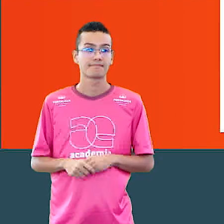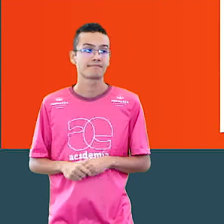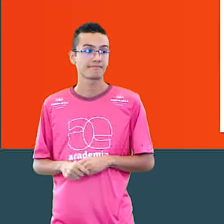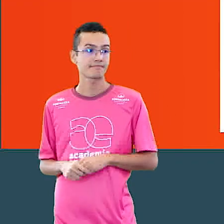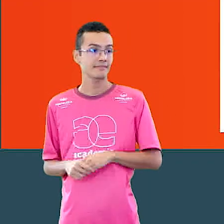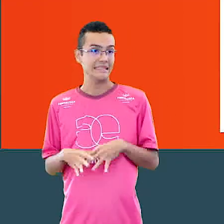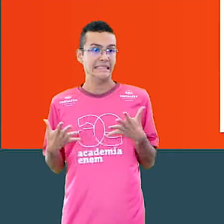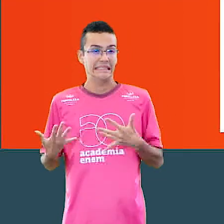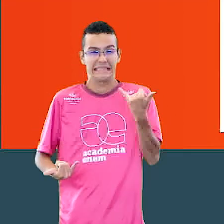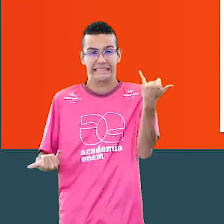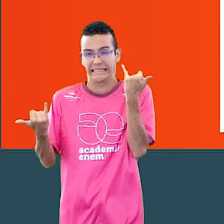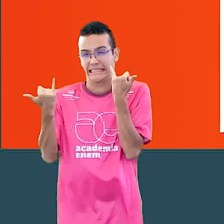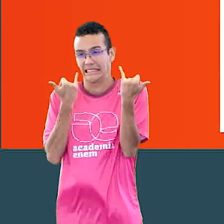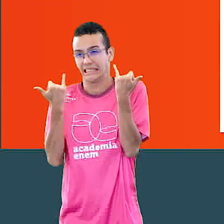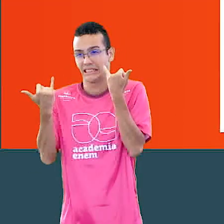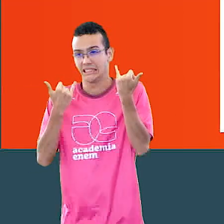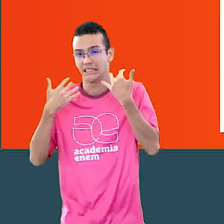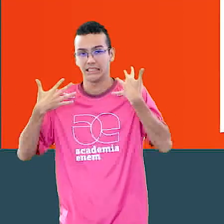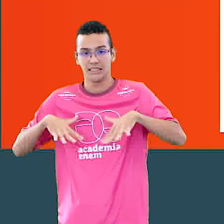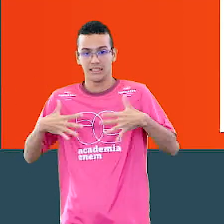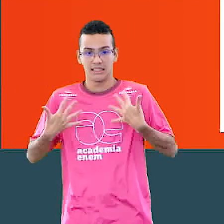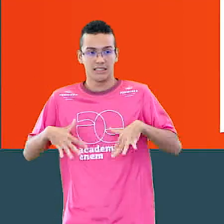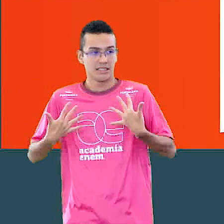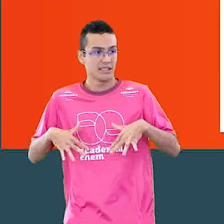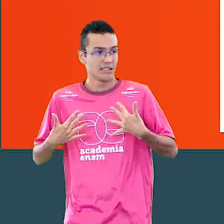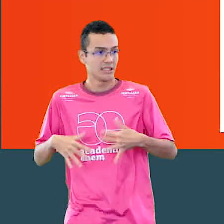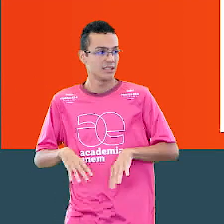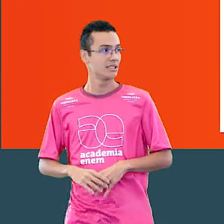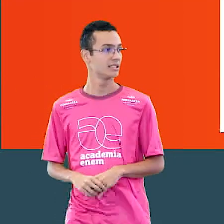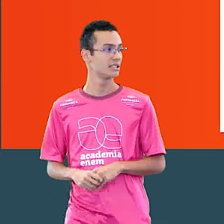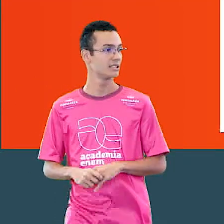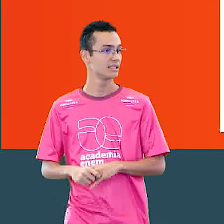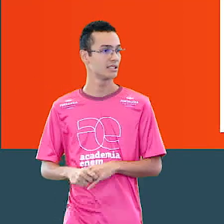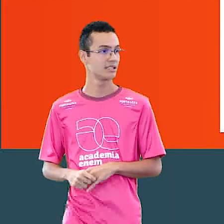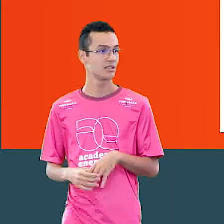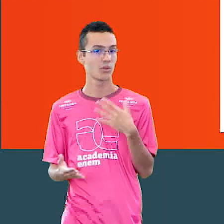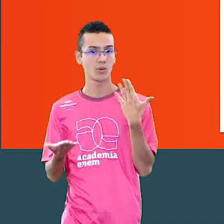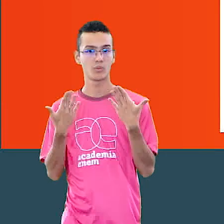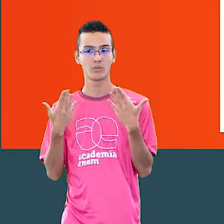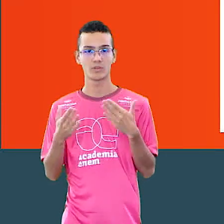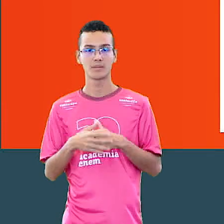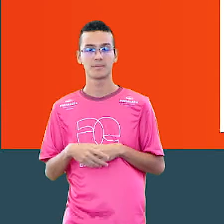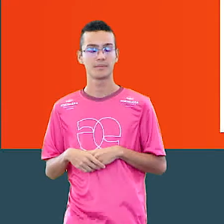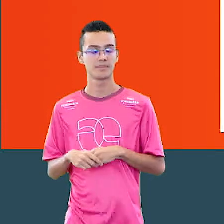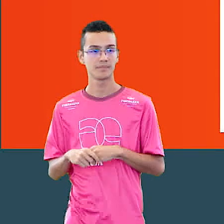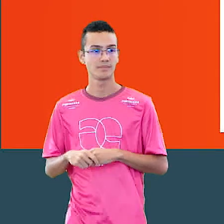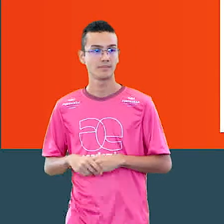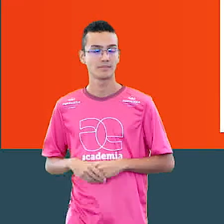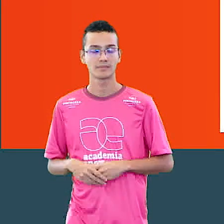muita informação. Dúvida? Vamos lá, vou aí.